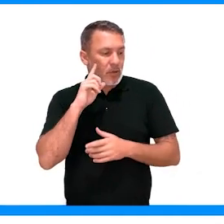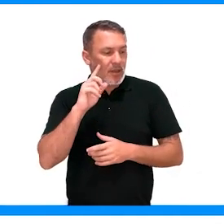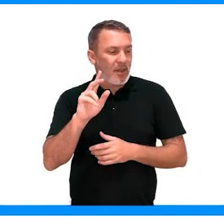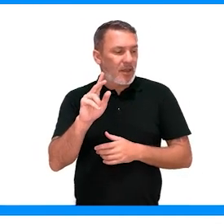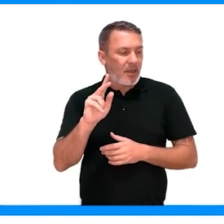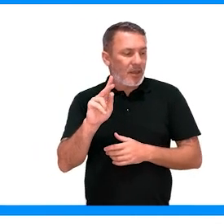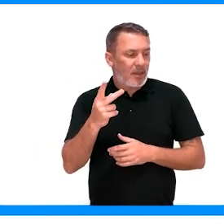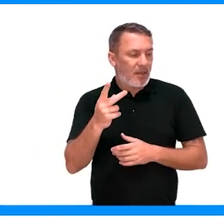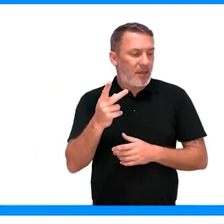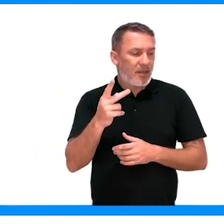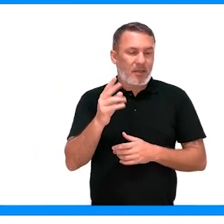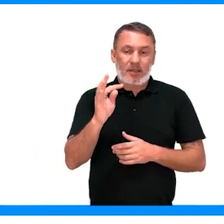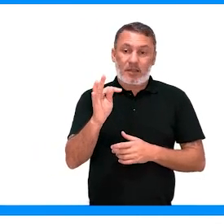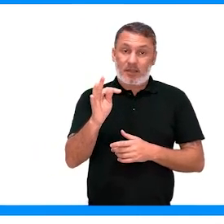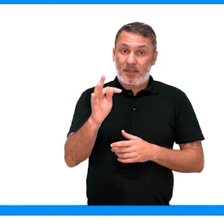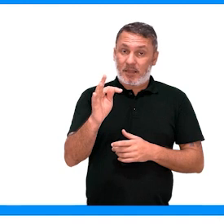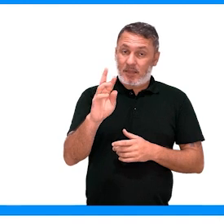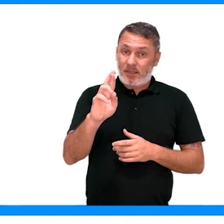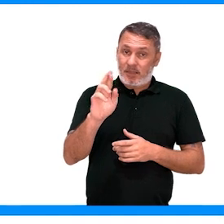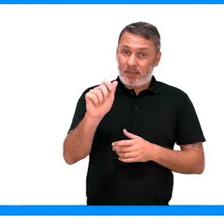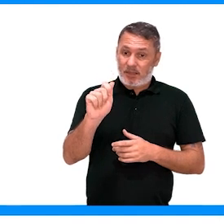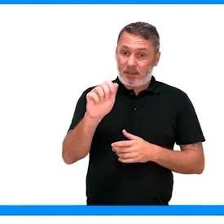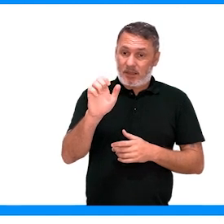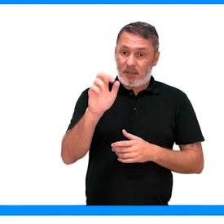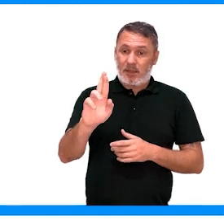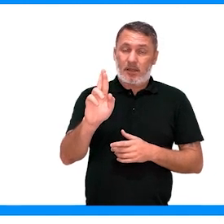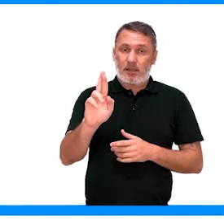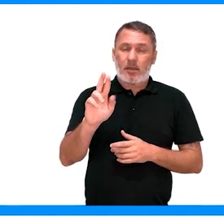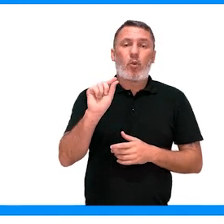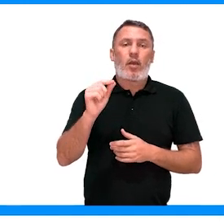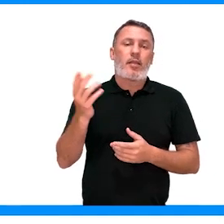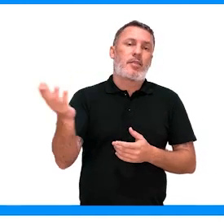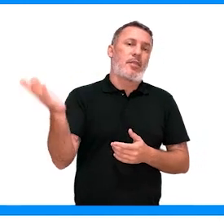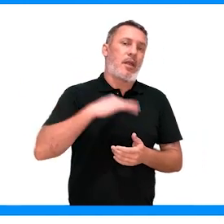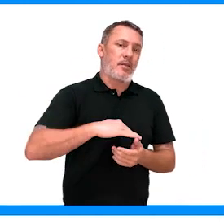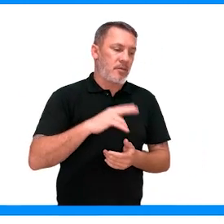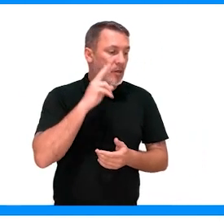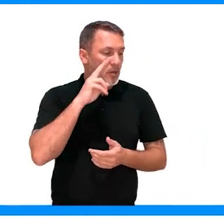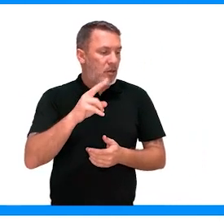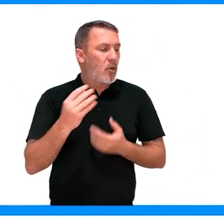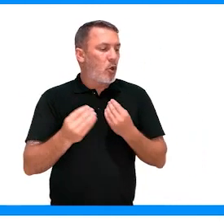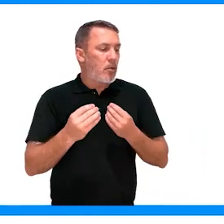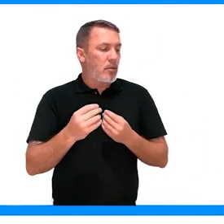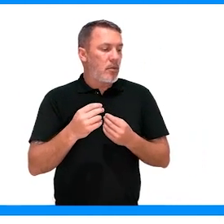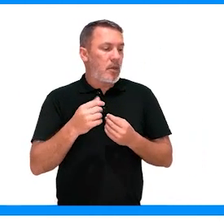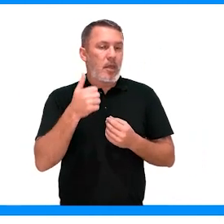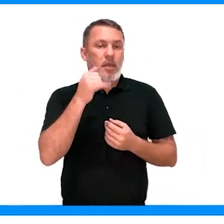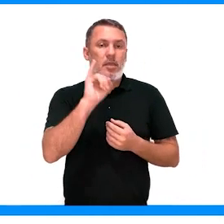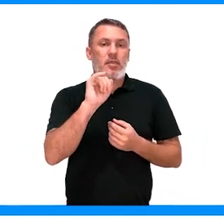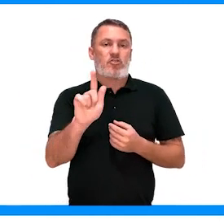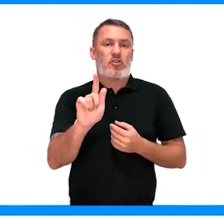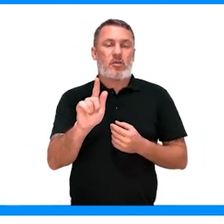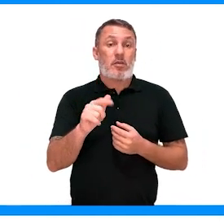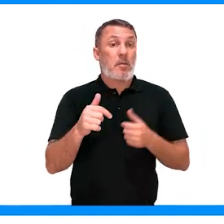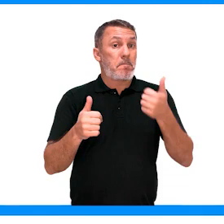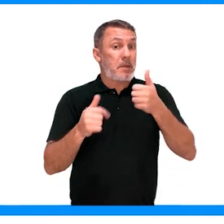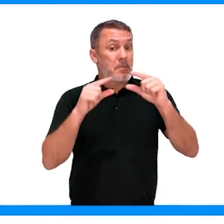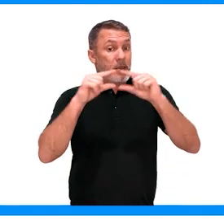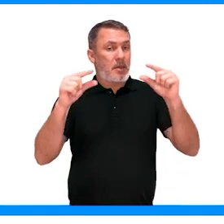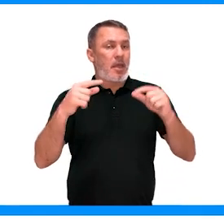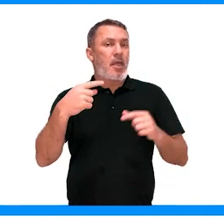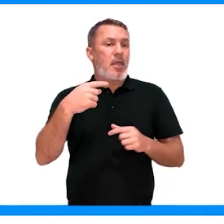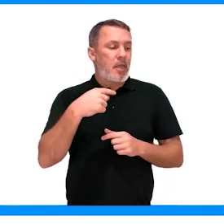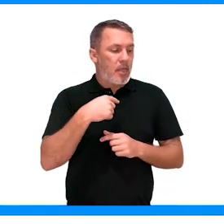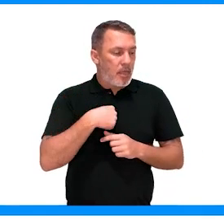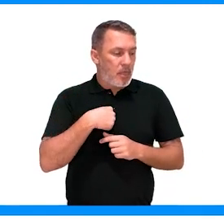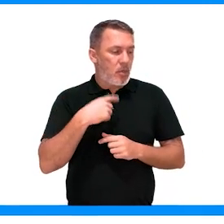de trazer. O que vai acontecer com esse? Na primeira pessoa vai entrar um IG no meio. Bien? Então, o